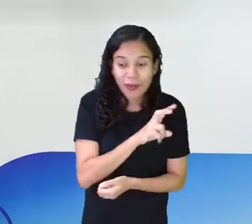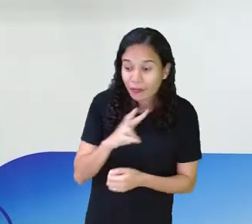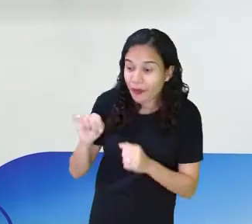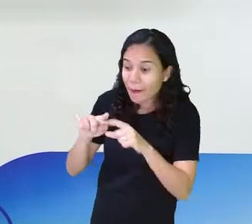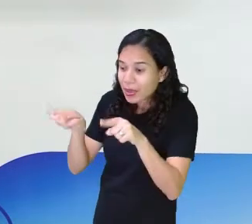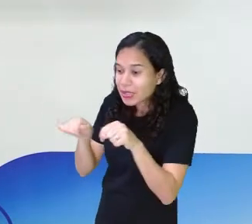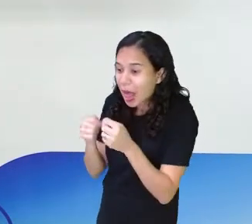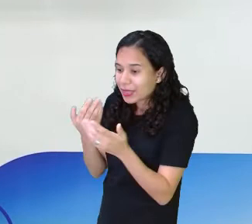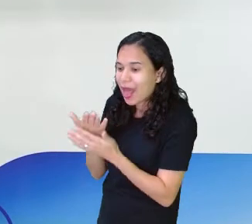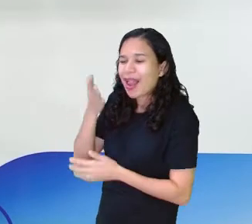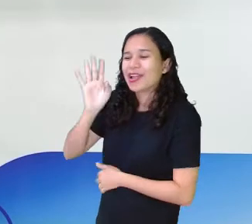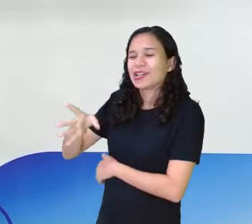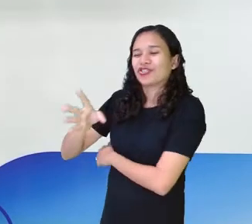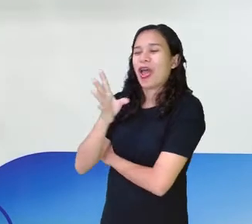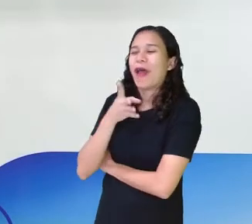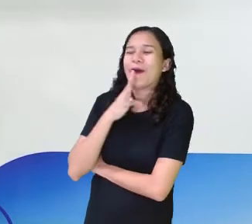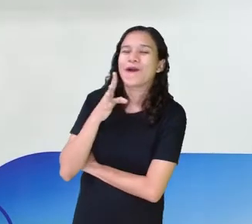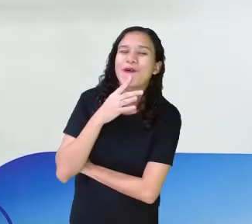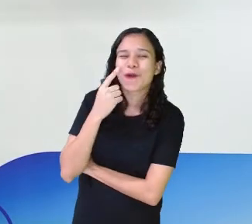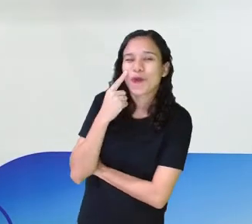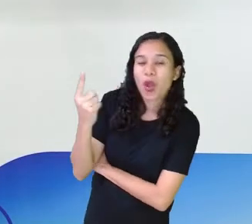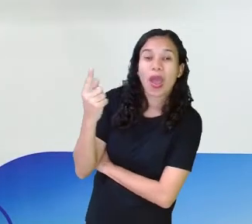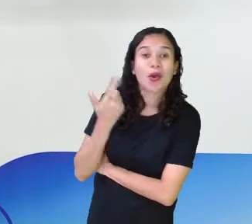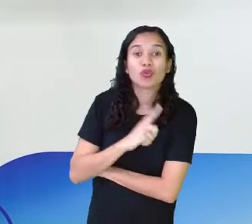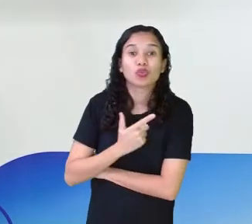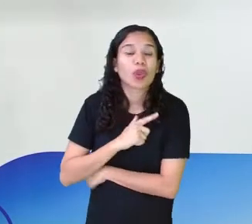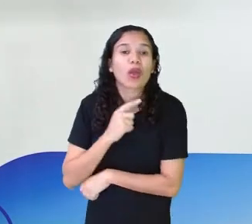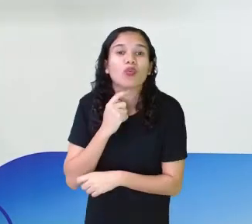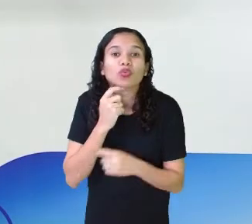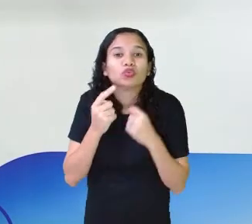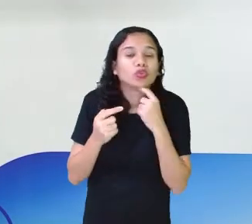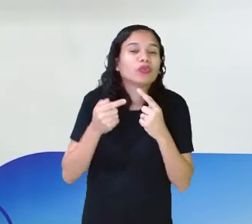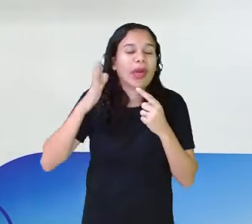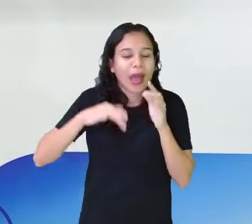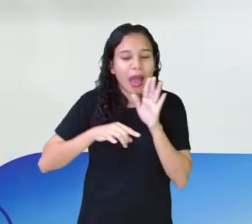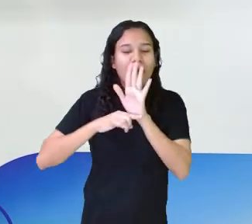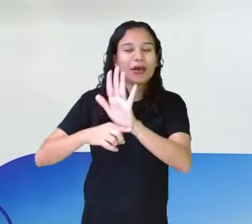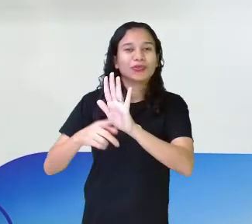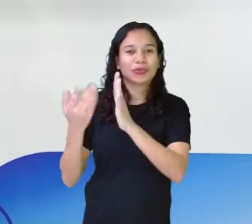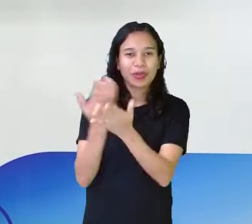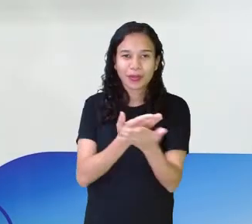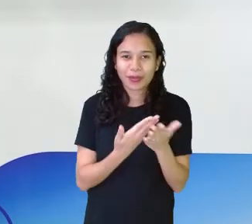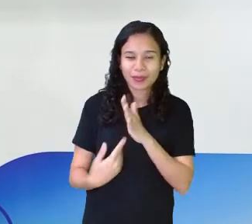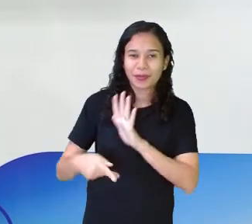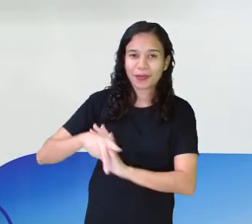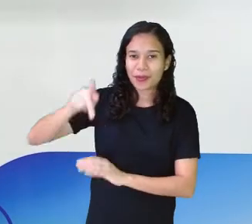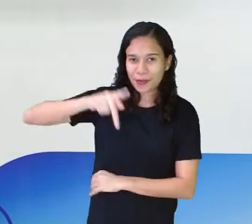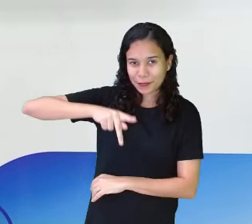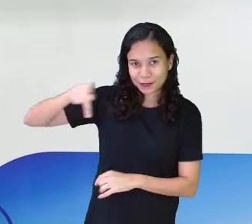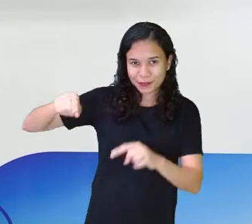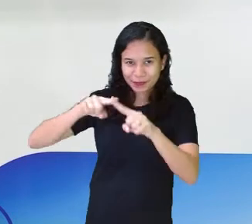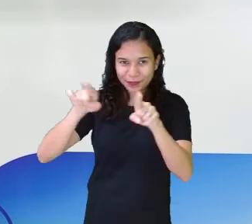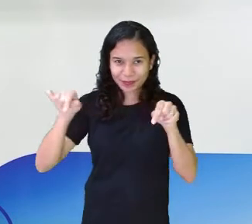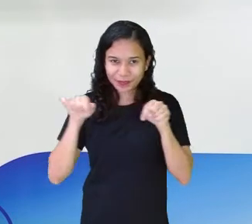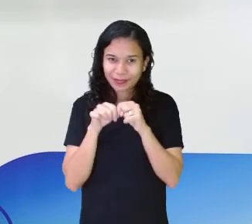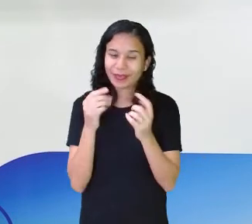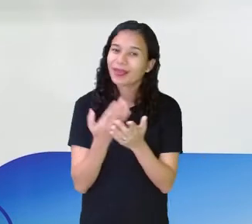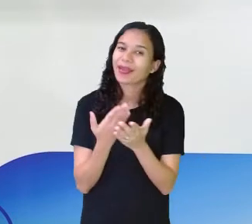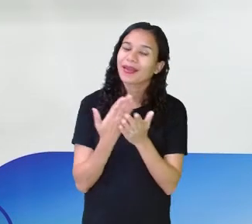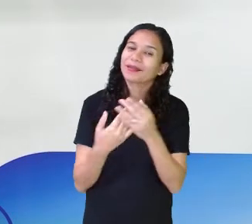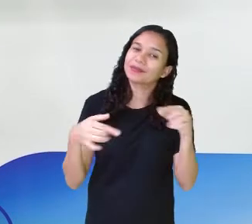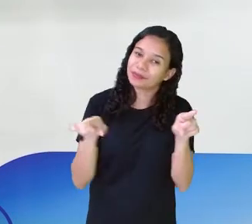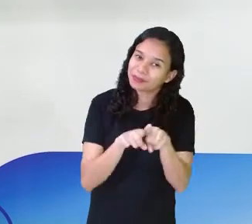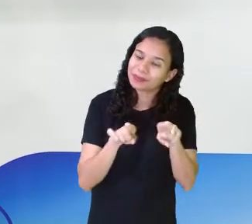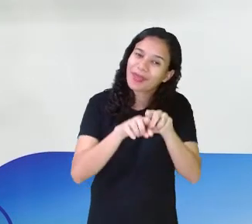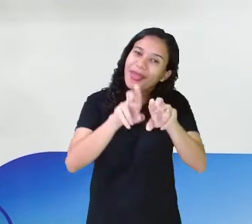de aula, eles já vão com menos dúvidas, né? Aí ajuda o trabalho do professor que está em sala de aula também. E é